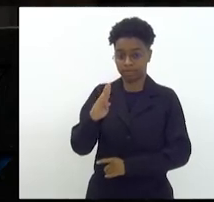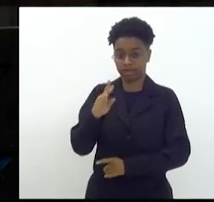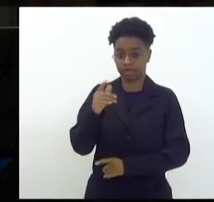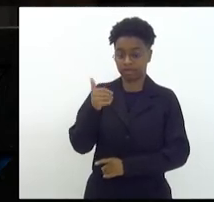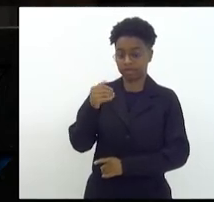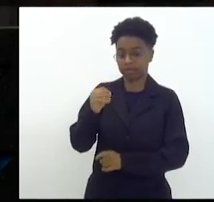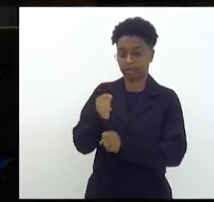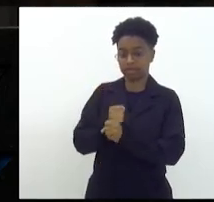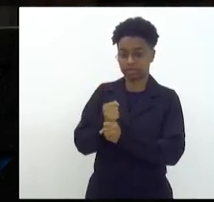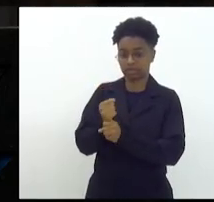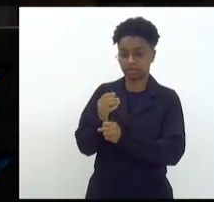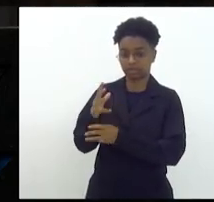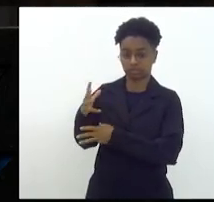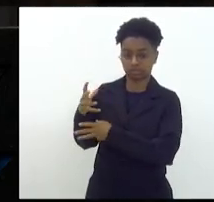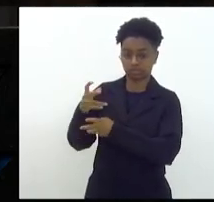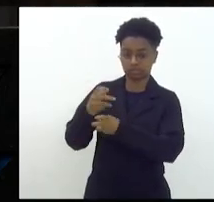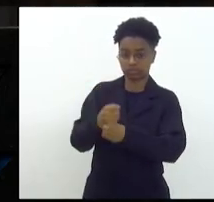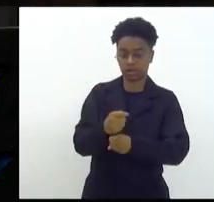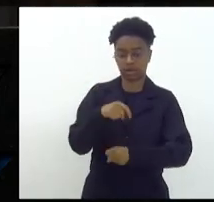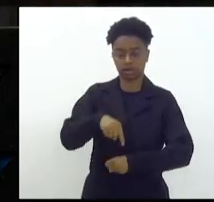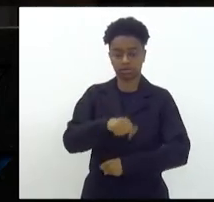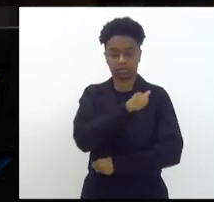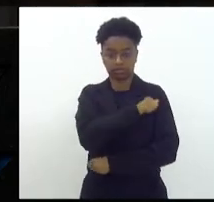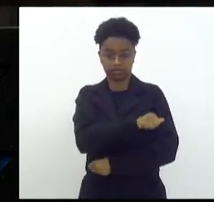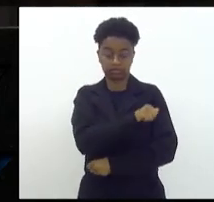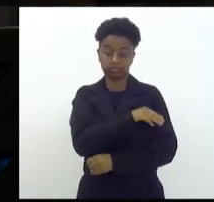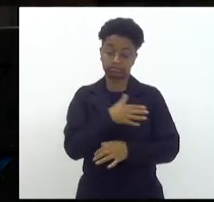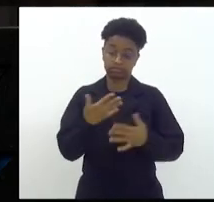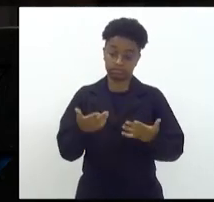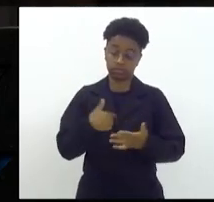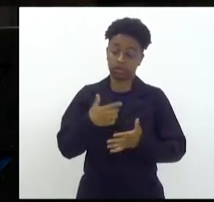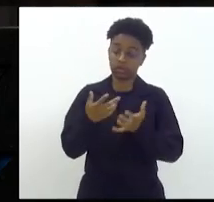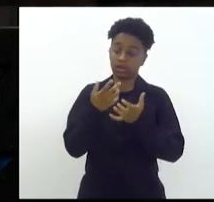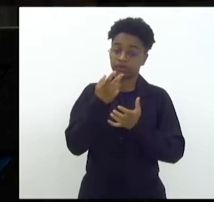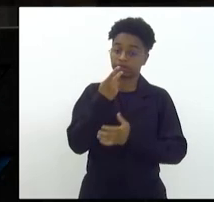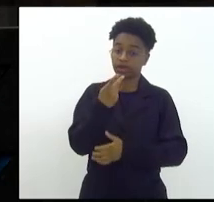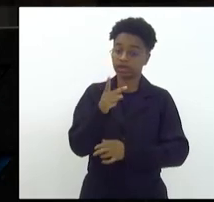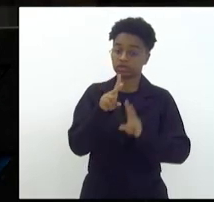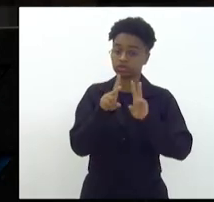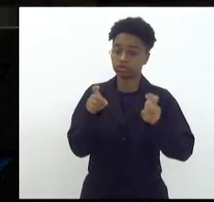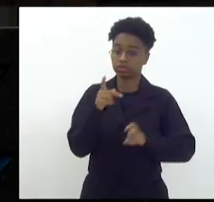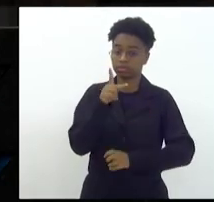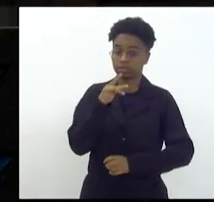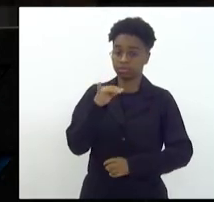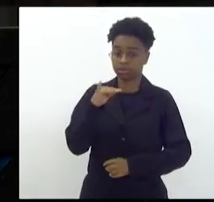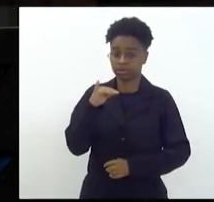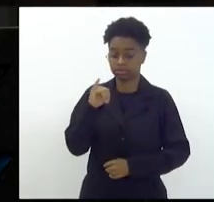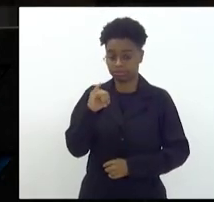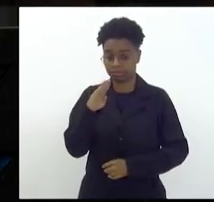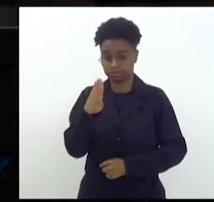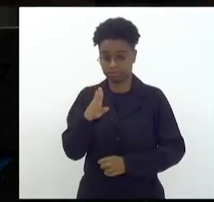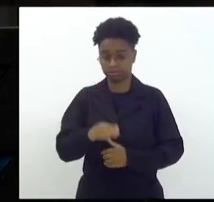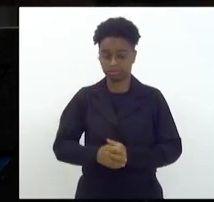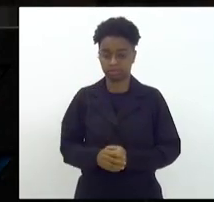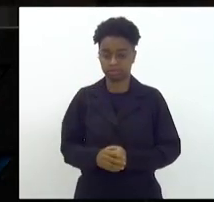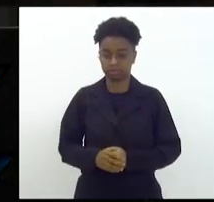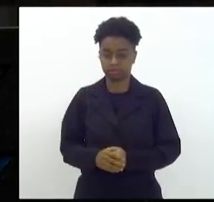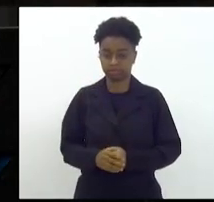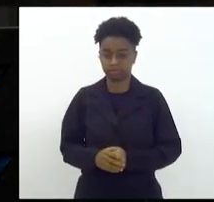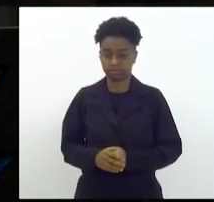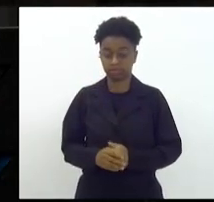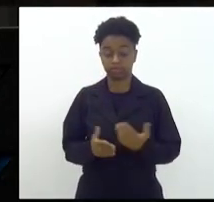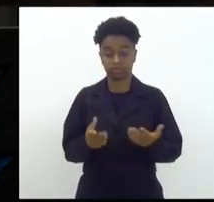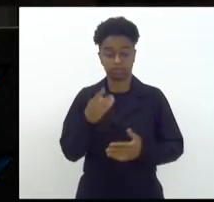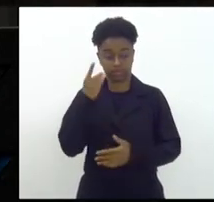10 anos do Estado do Rio de Janeiro Aí queria falar sobre o PIB o produto interno bruto Deputado Júlio